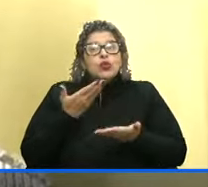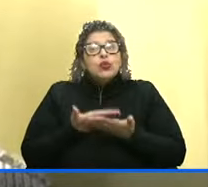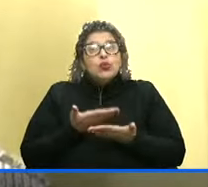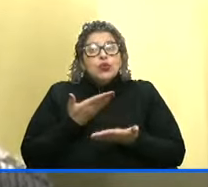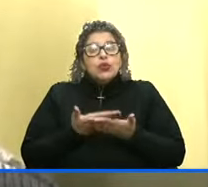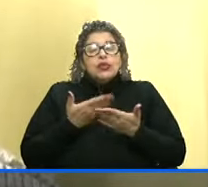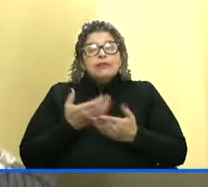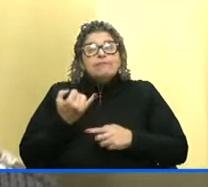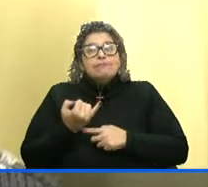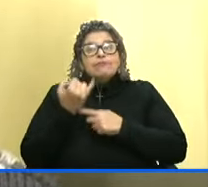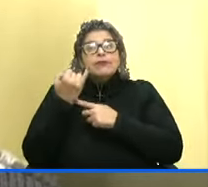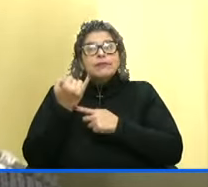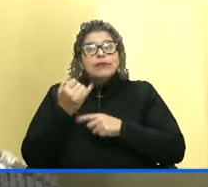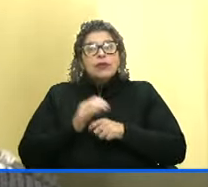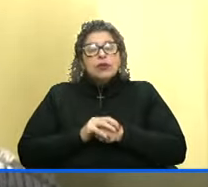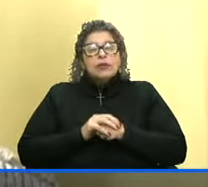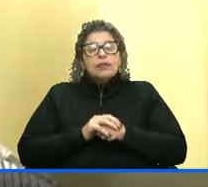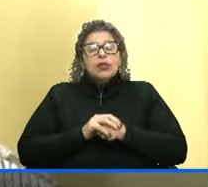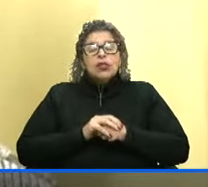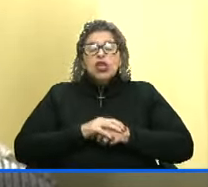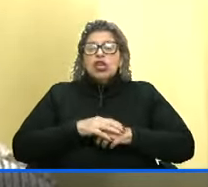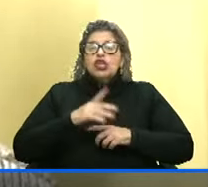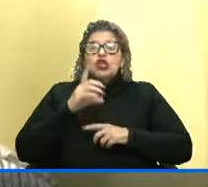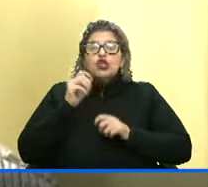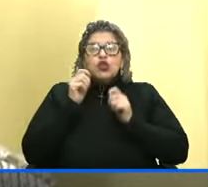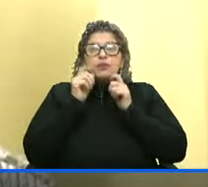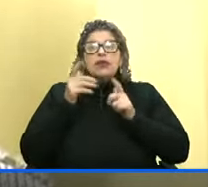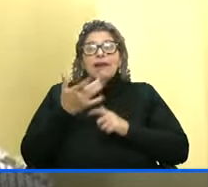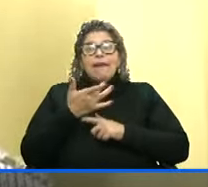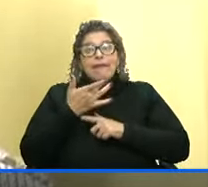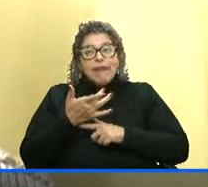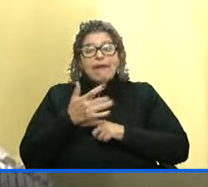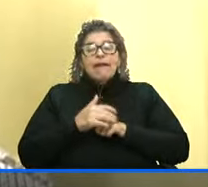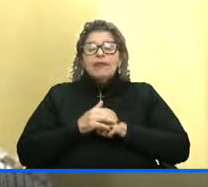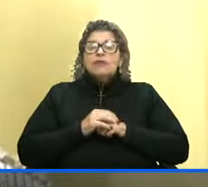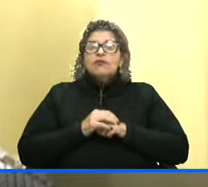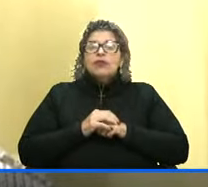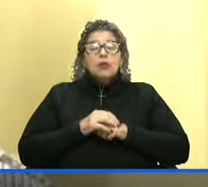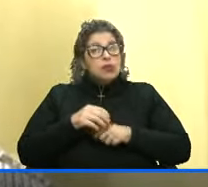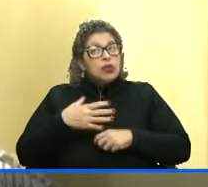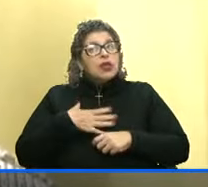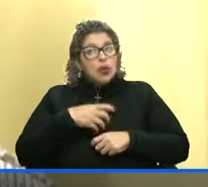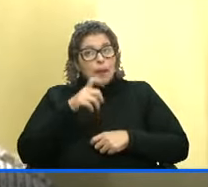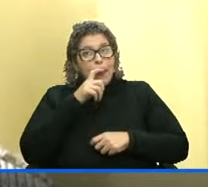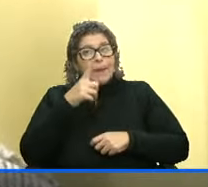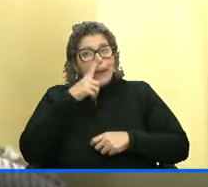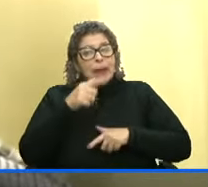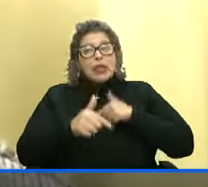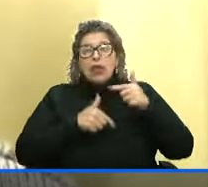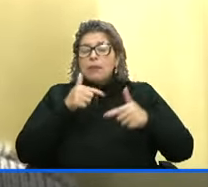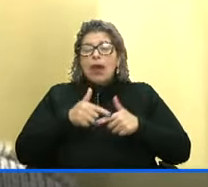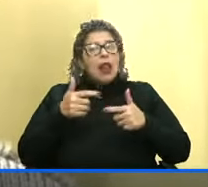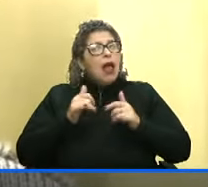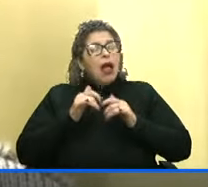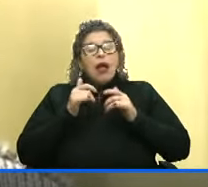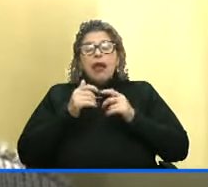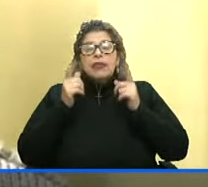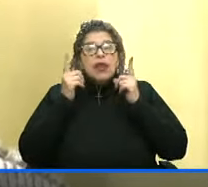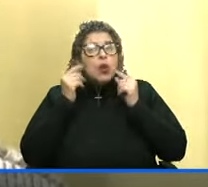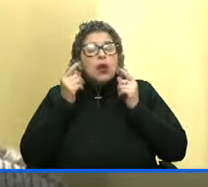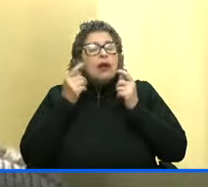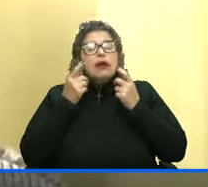estudando, principalmente em turno integral, para eles poderem trabalhar com tranquilidade ou tentar buscar